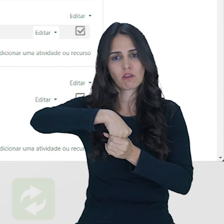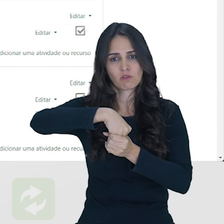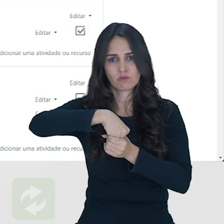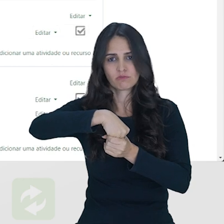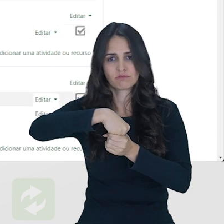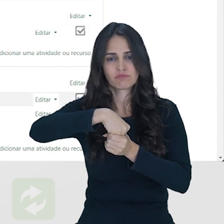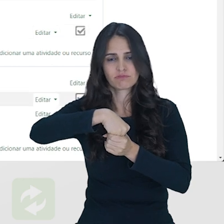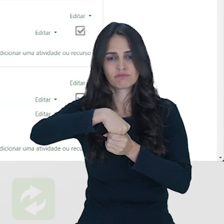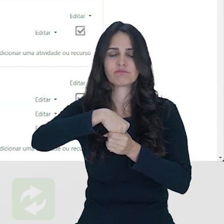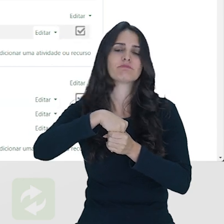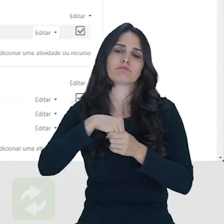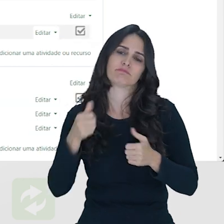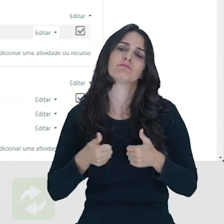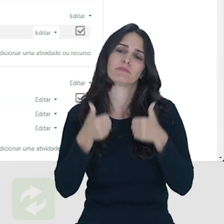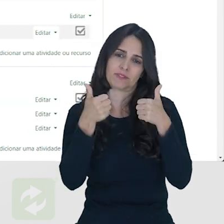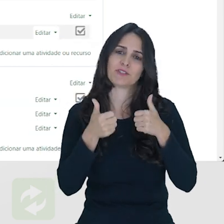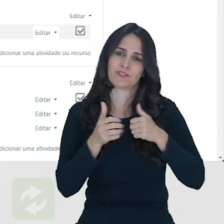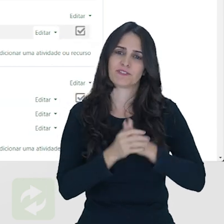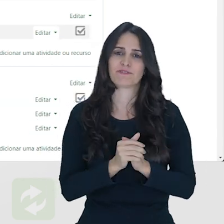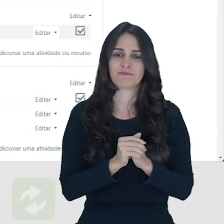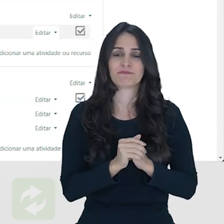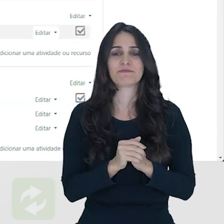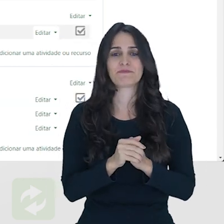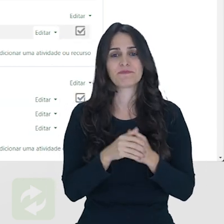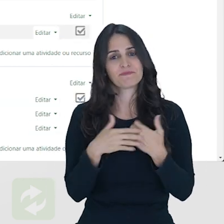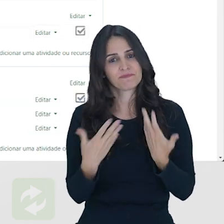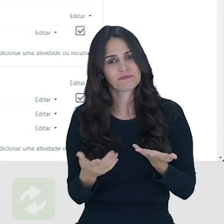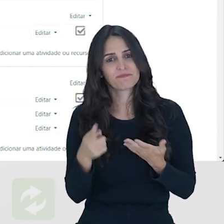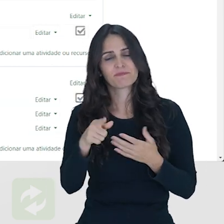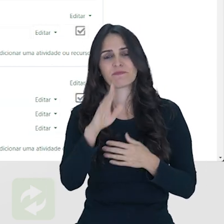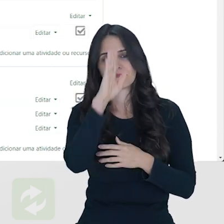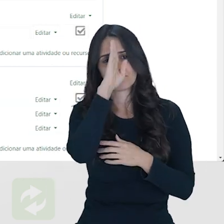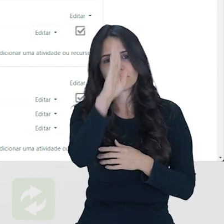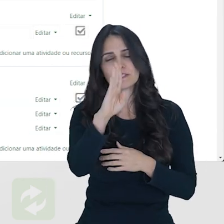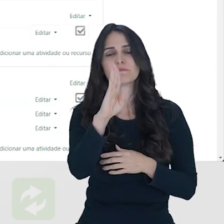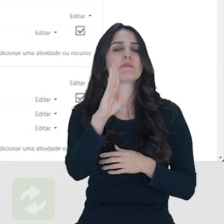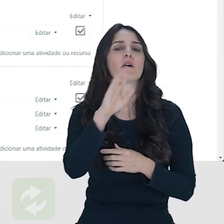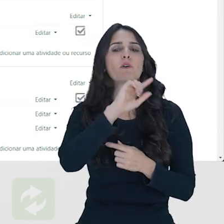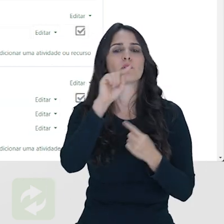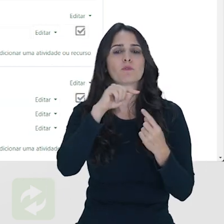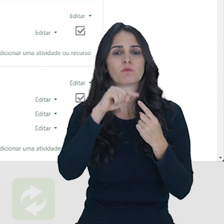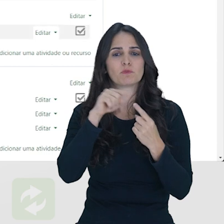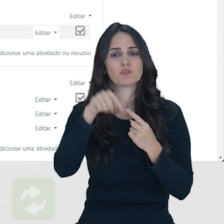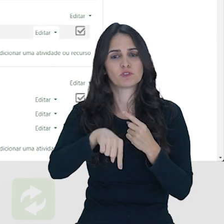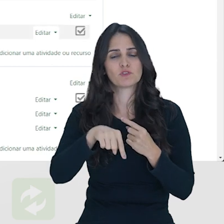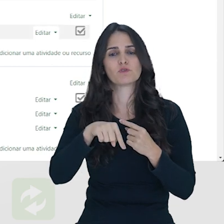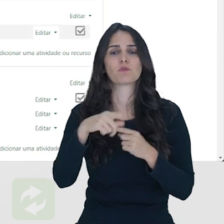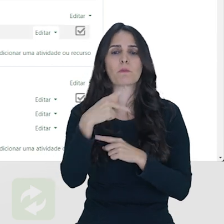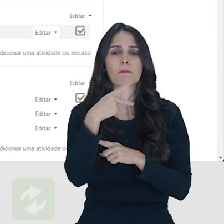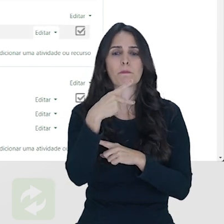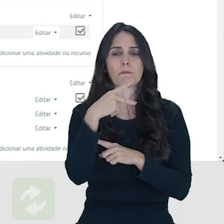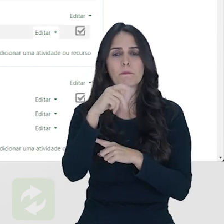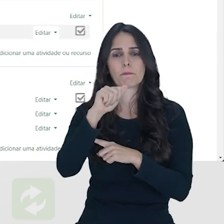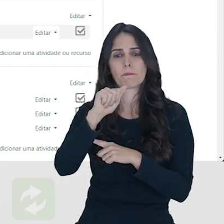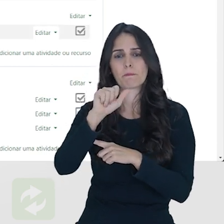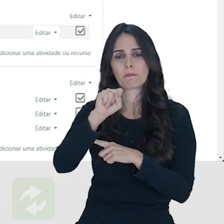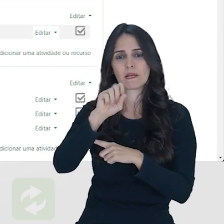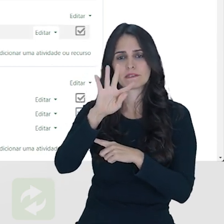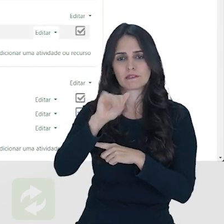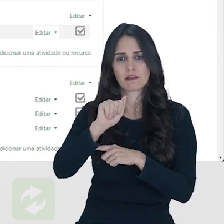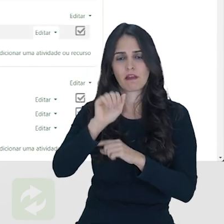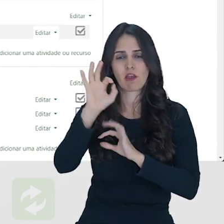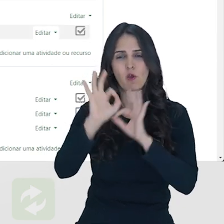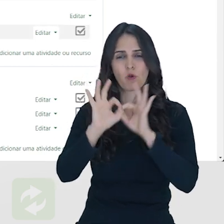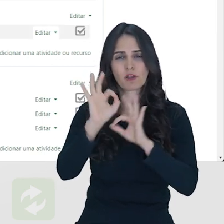a pasta e colocar esses arquivos dentro da pasta Então essa é a principal funcionalidade do recurso